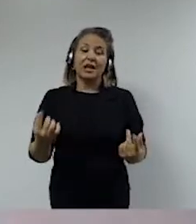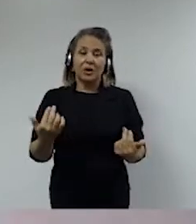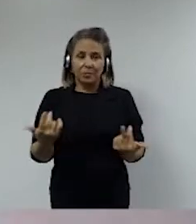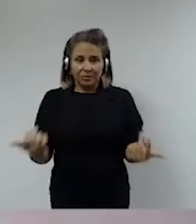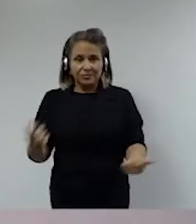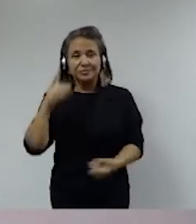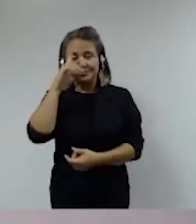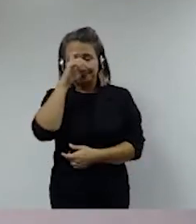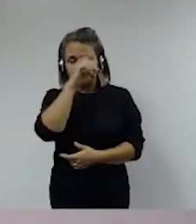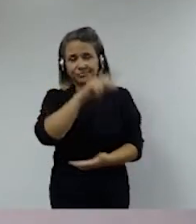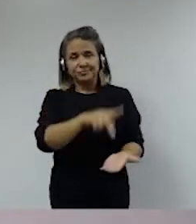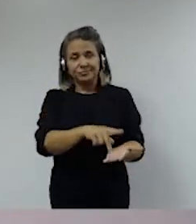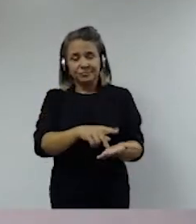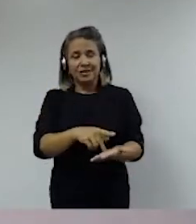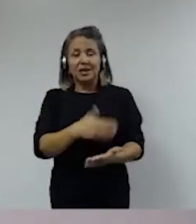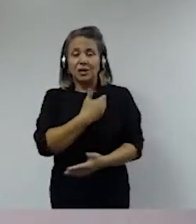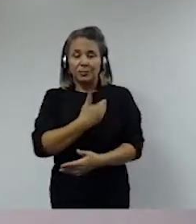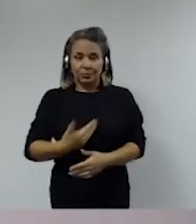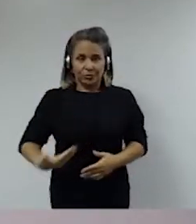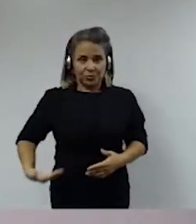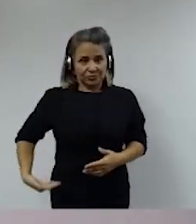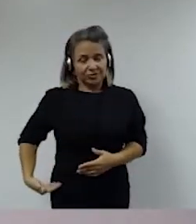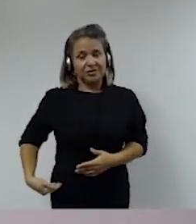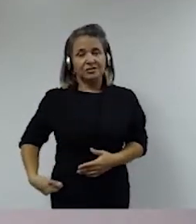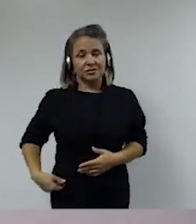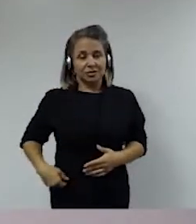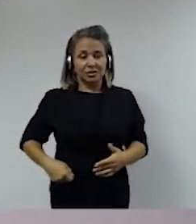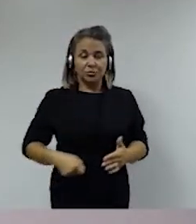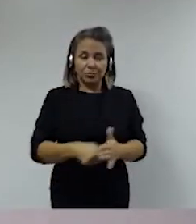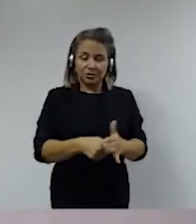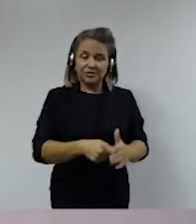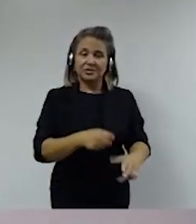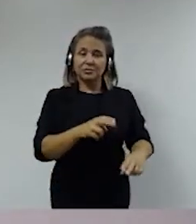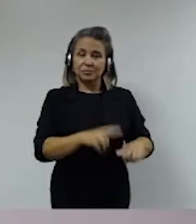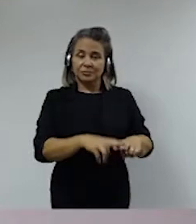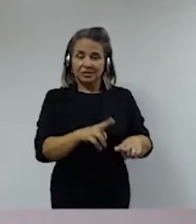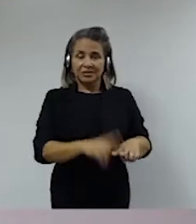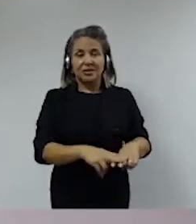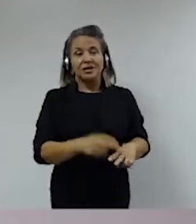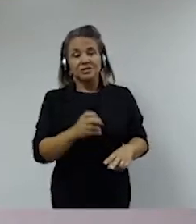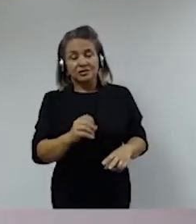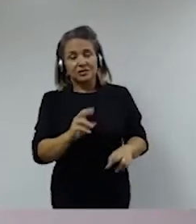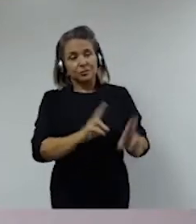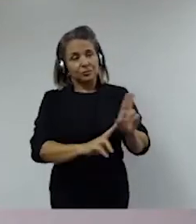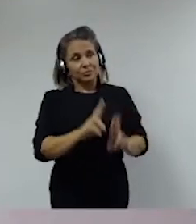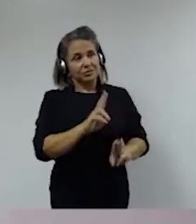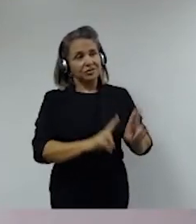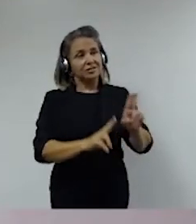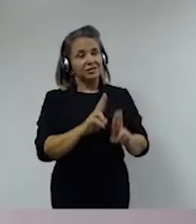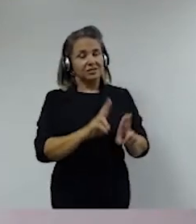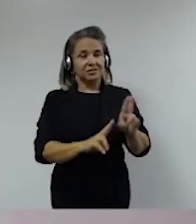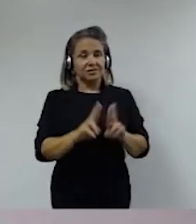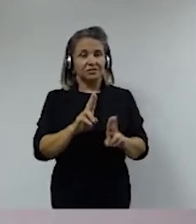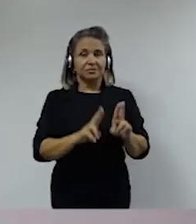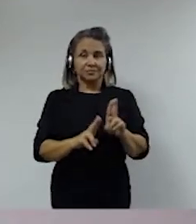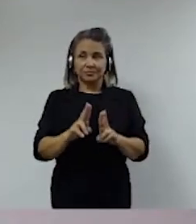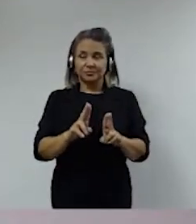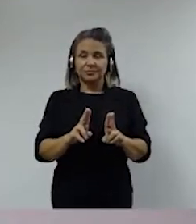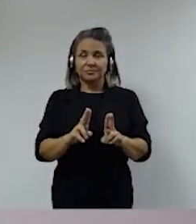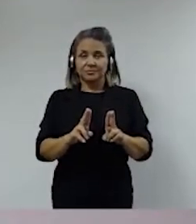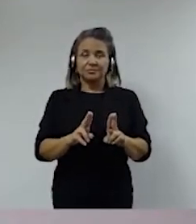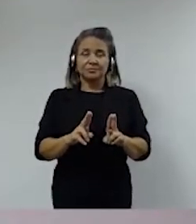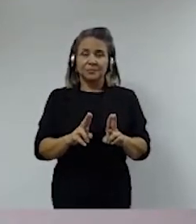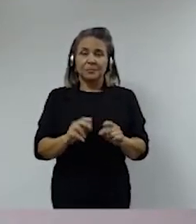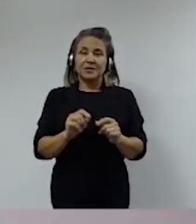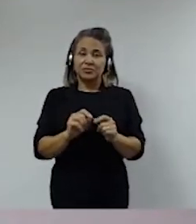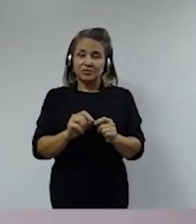muito difícil, né, e que o Estado, ou melhor, que o processo penal, né, enquanto instrumento, não de